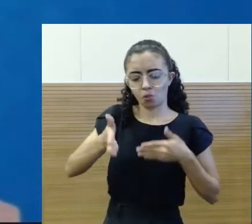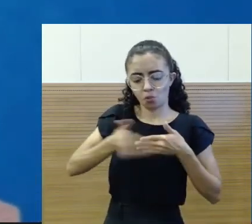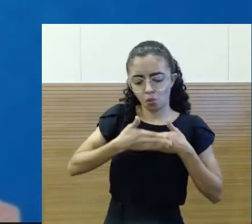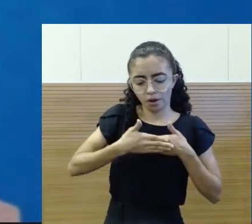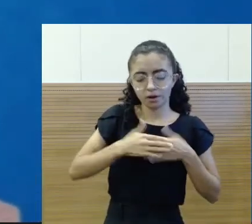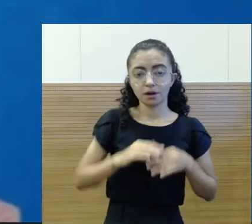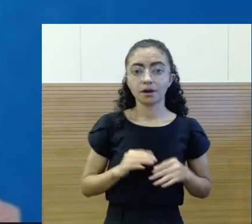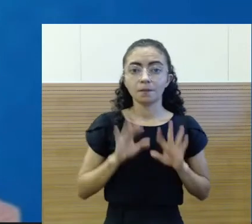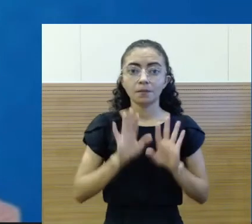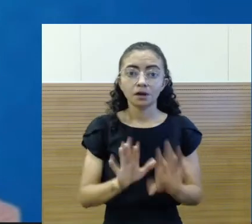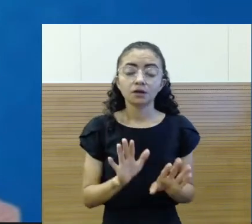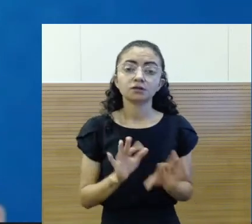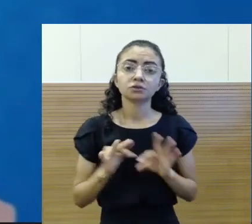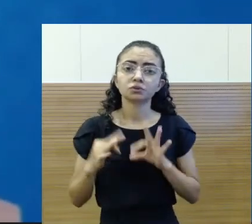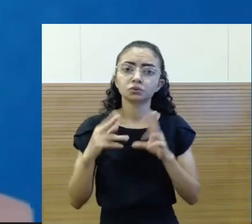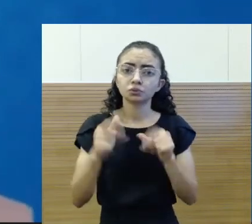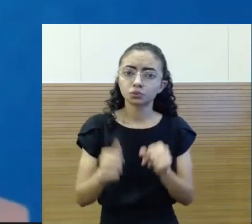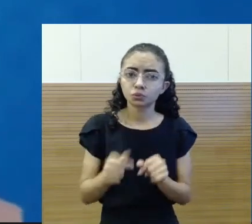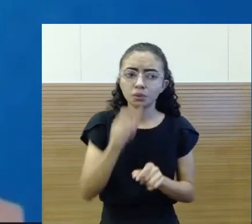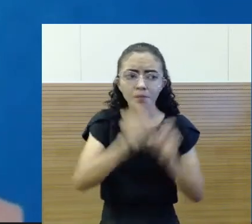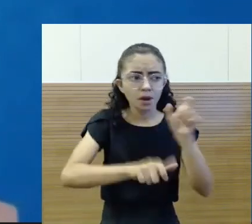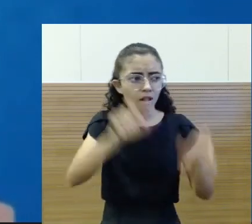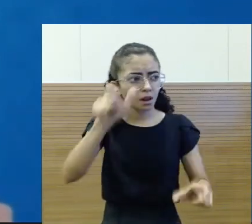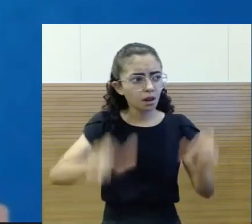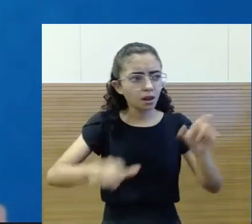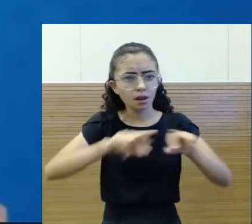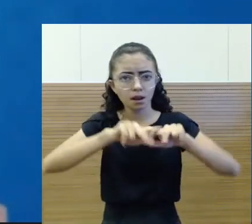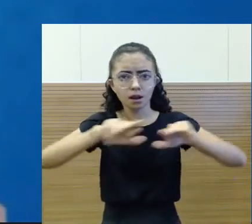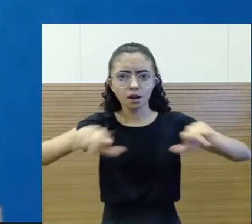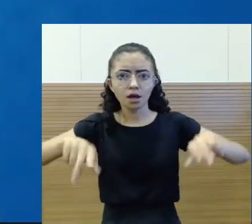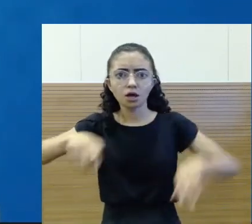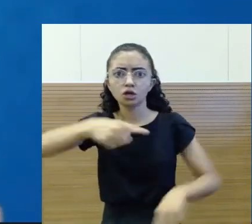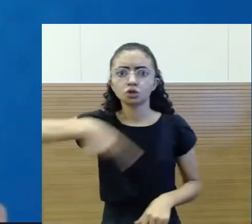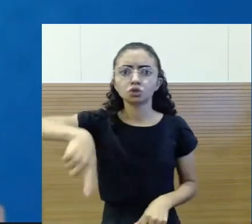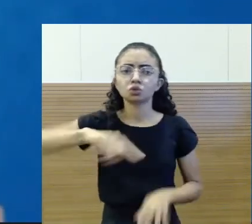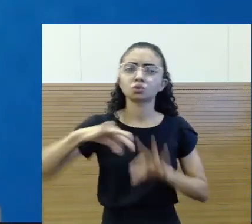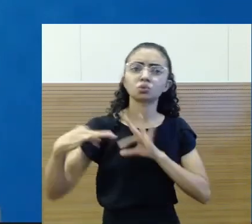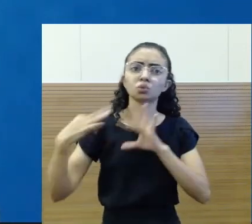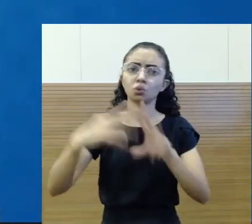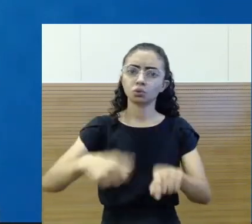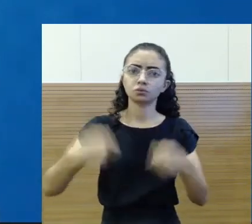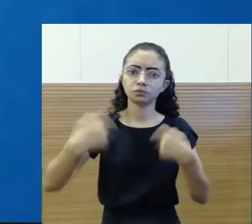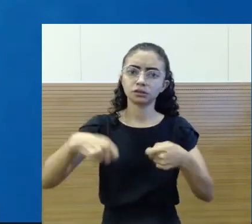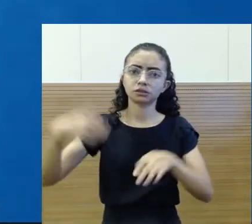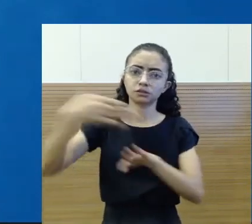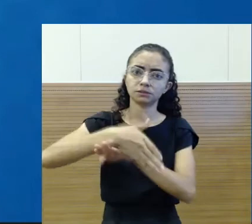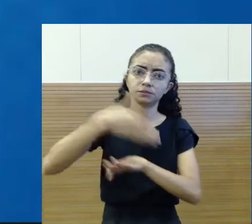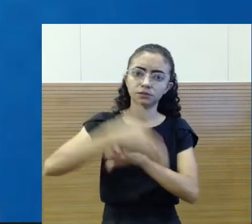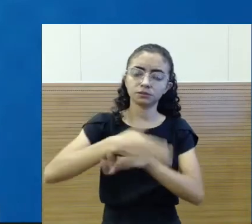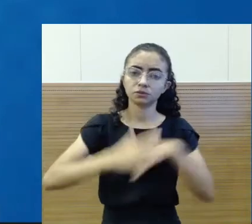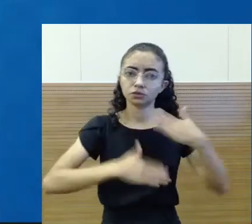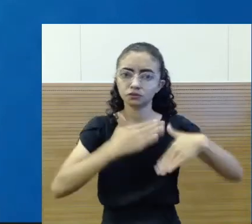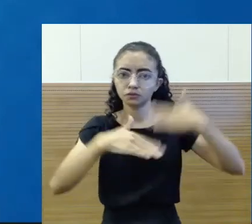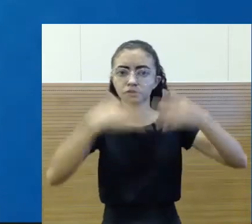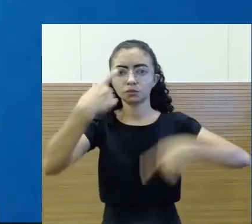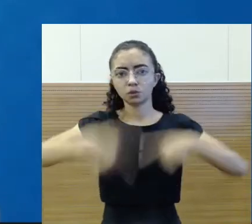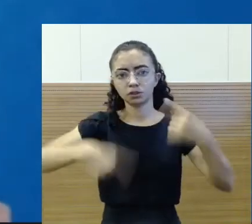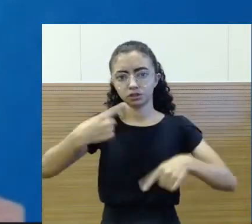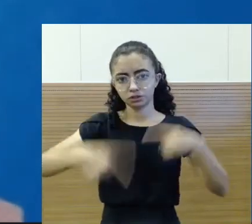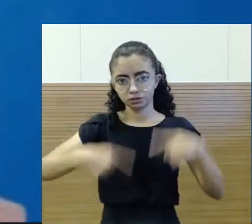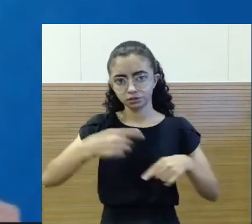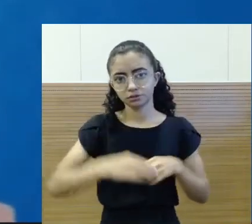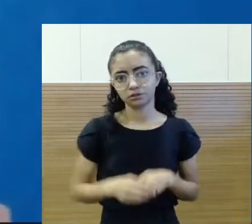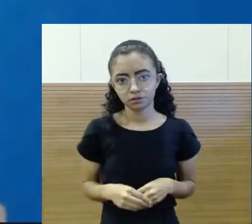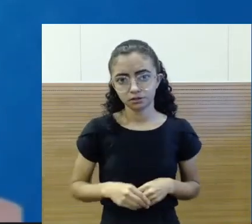é de múltiplos atores e todo mundo deve estar à mesa, mesmo para o desenvolvimento de políticas, que, claro,